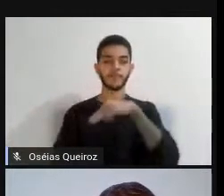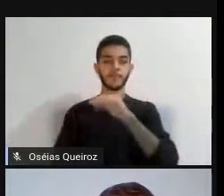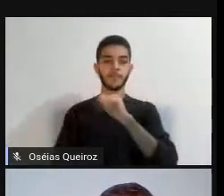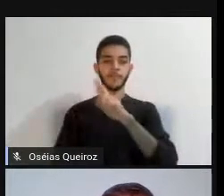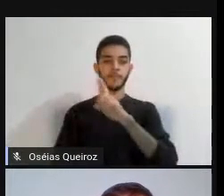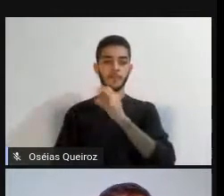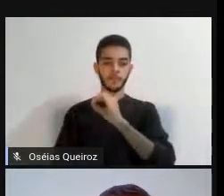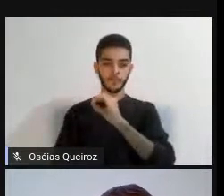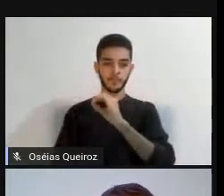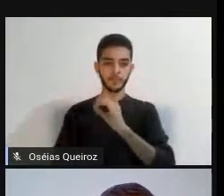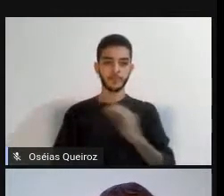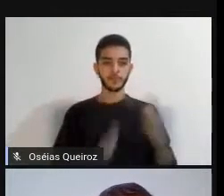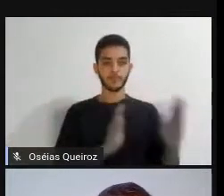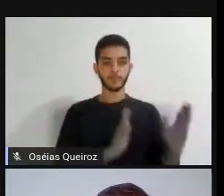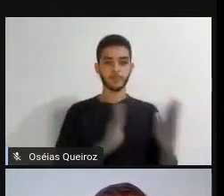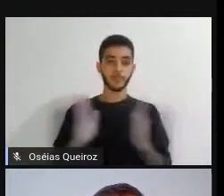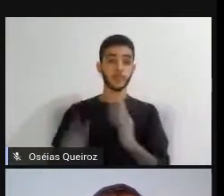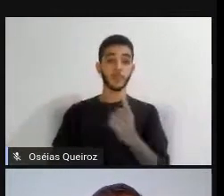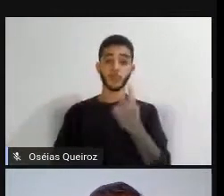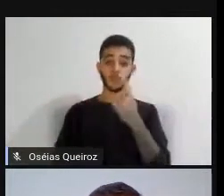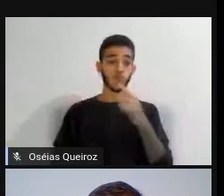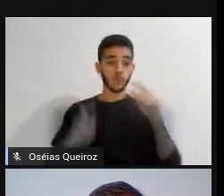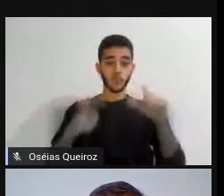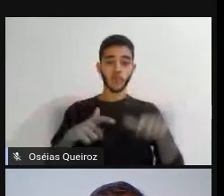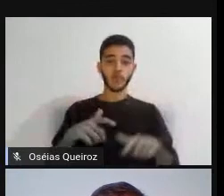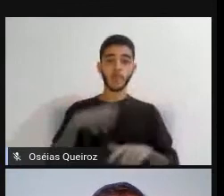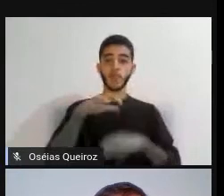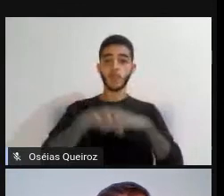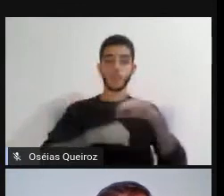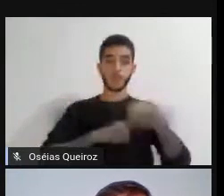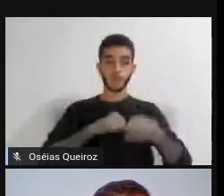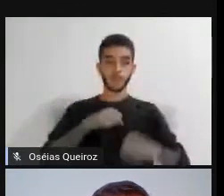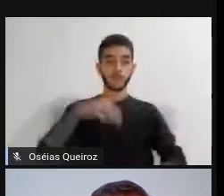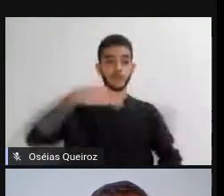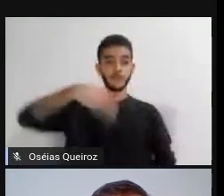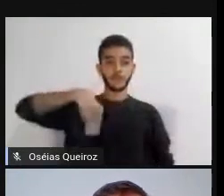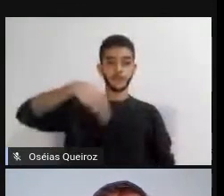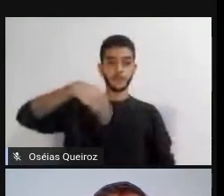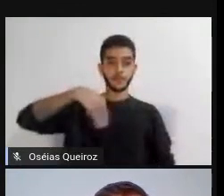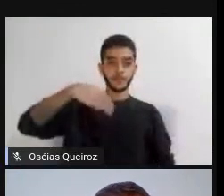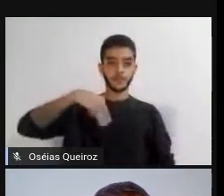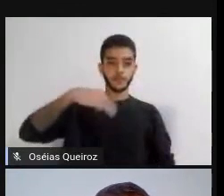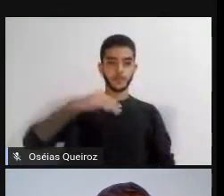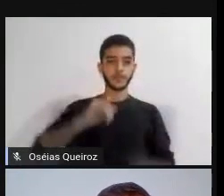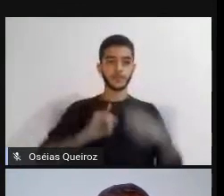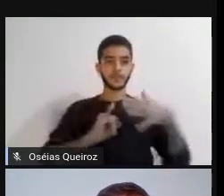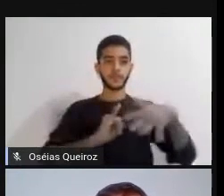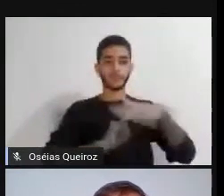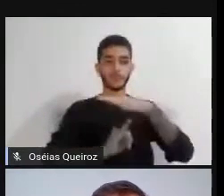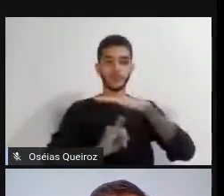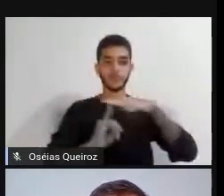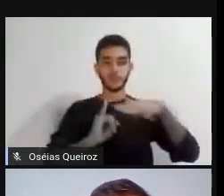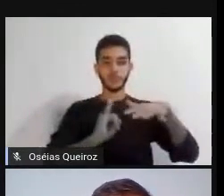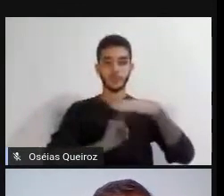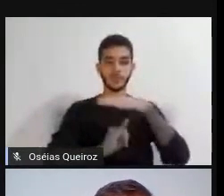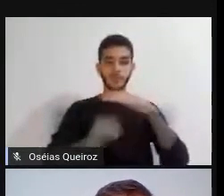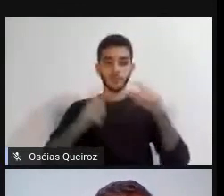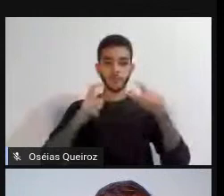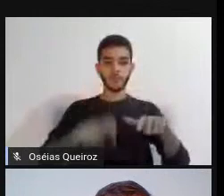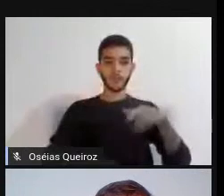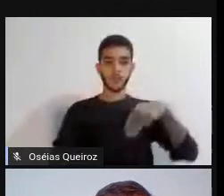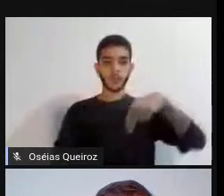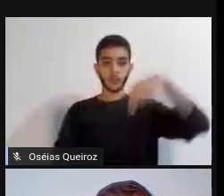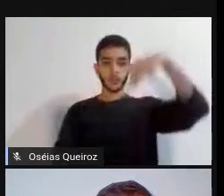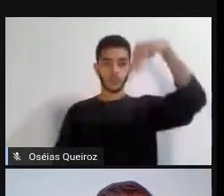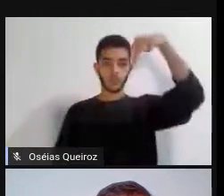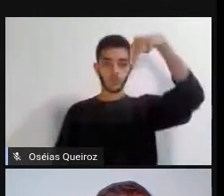único local de coleta, que é aqui no Maranhão, aqui na ilha, especificamente na parte norte da ilha, no